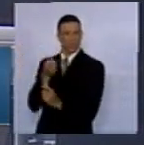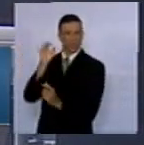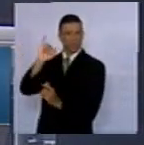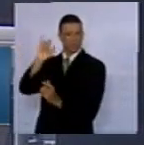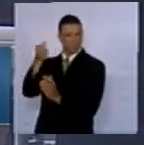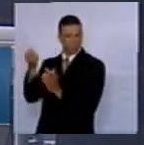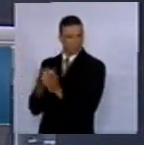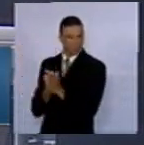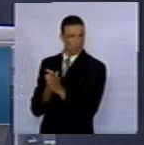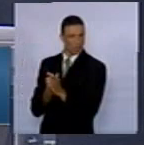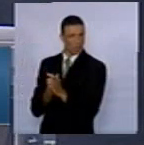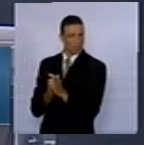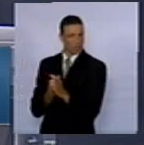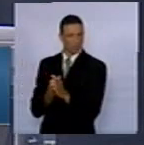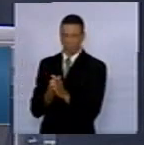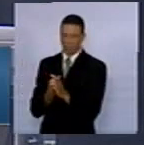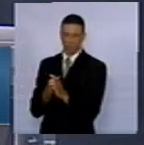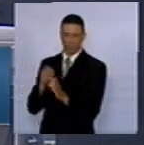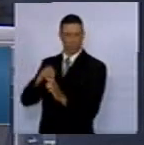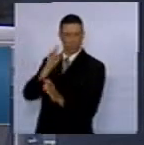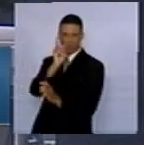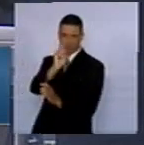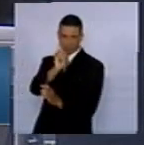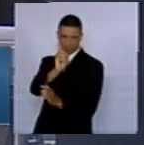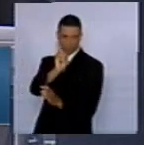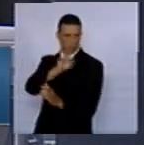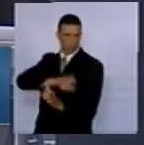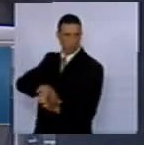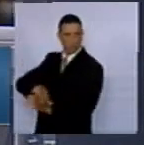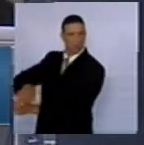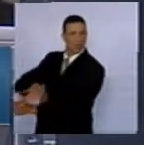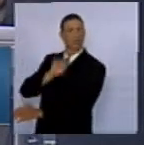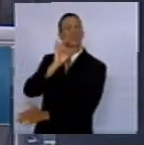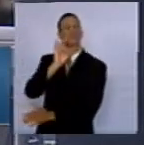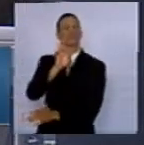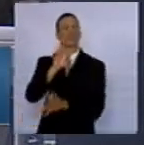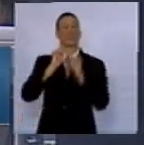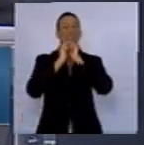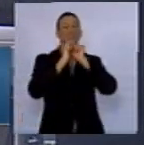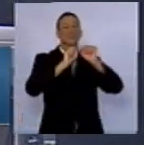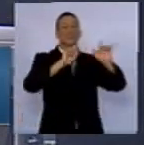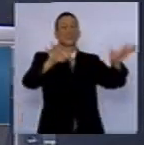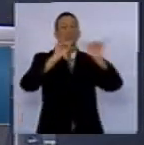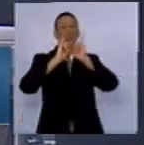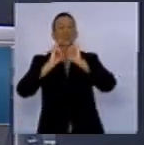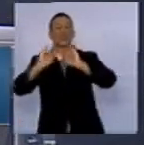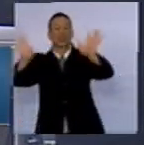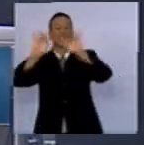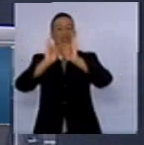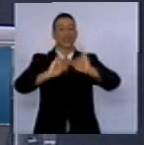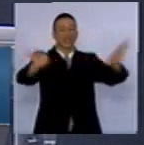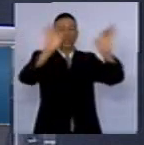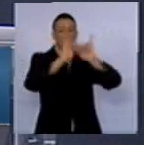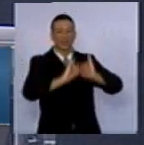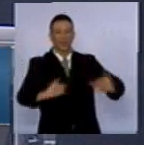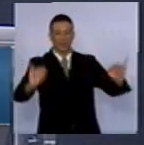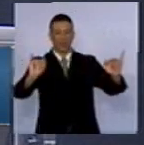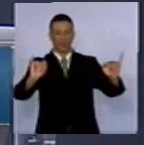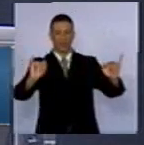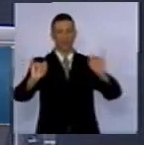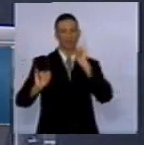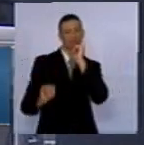mas sustentada pela publicidade modelo Este é possível até que fosse na televisão de ótima qualidade porque